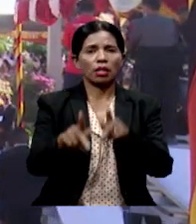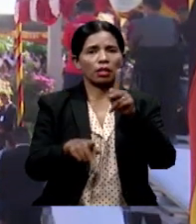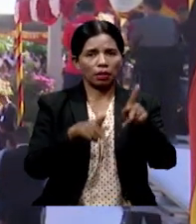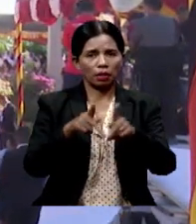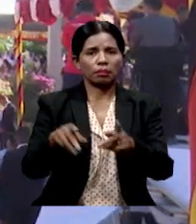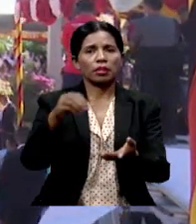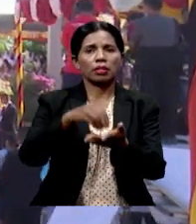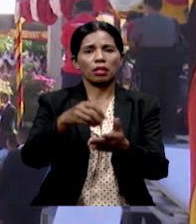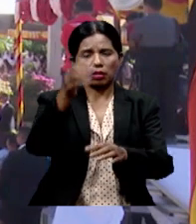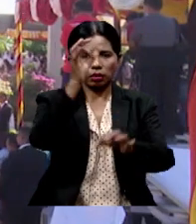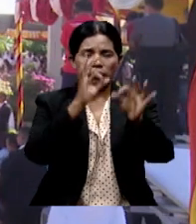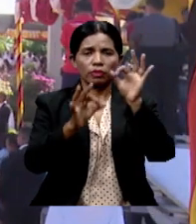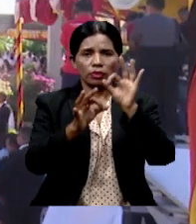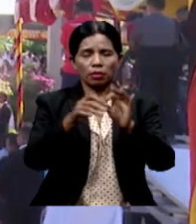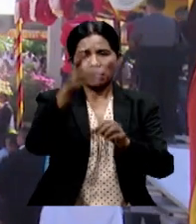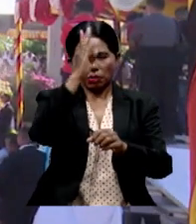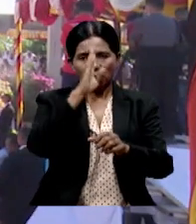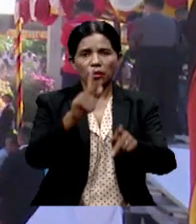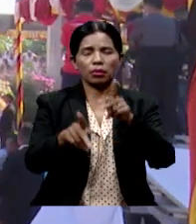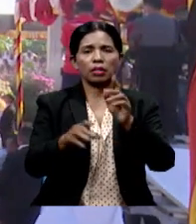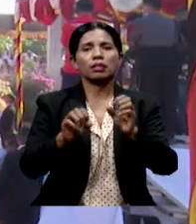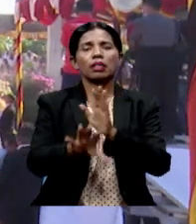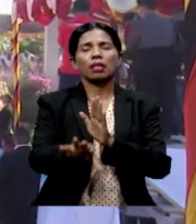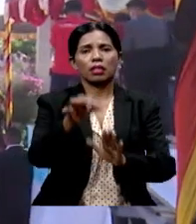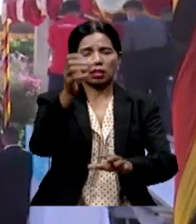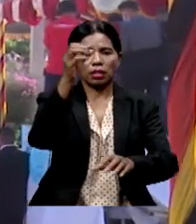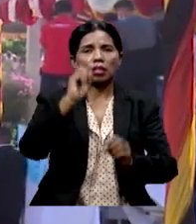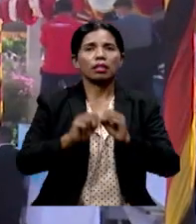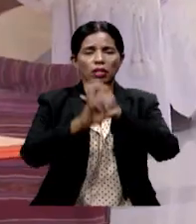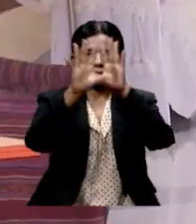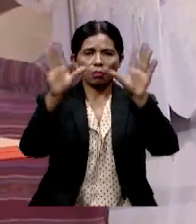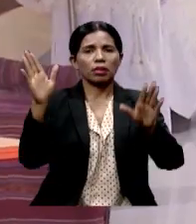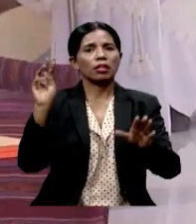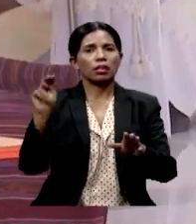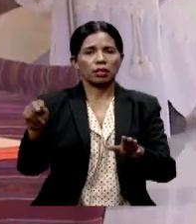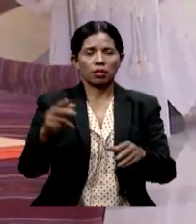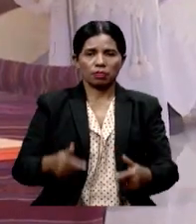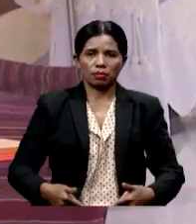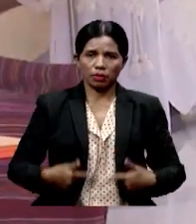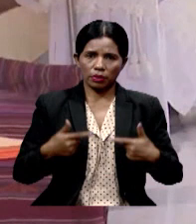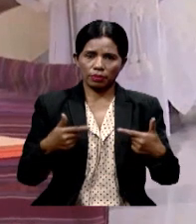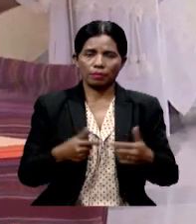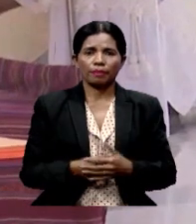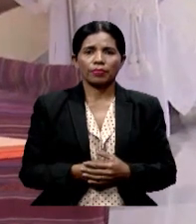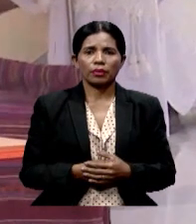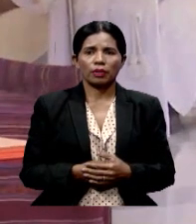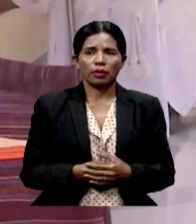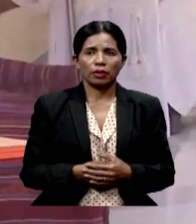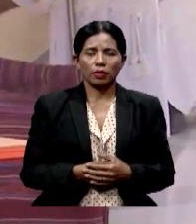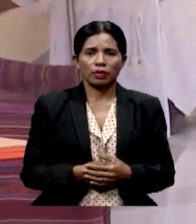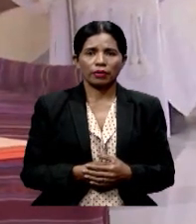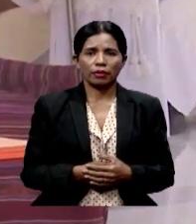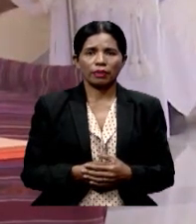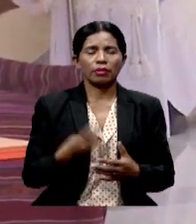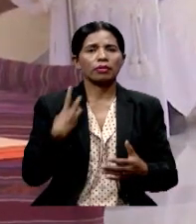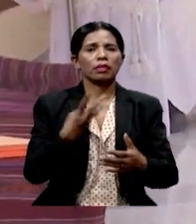Mactau Esperança e Amaroma, emane se retang na Roma e Rani Moris. O homem viajante levantado